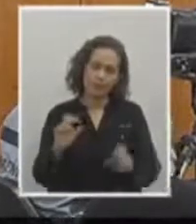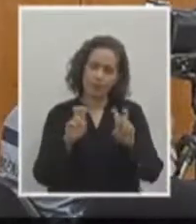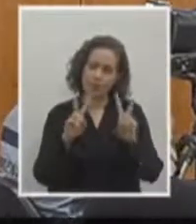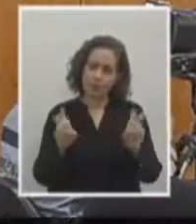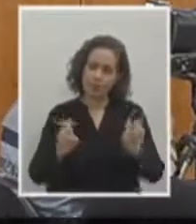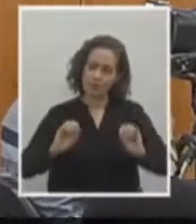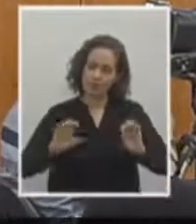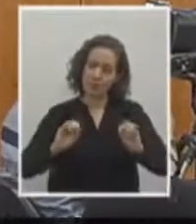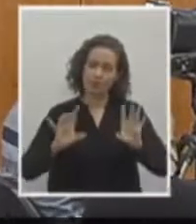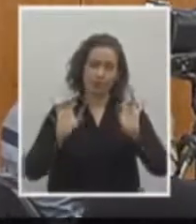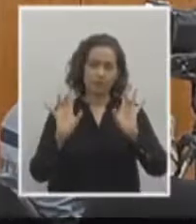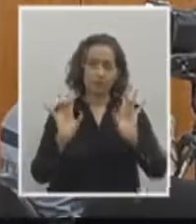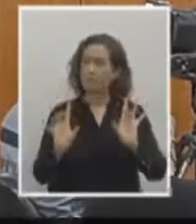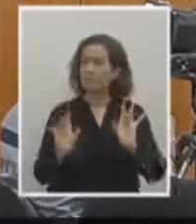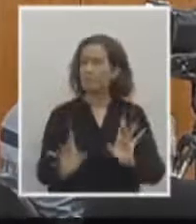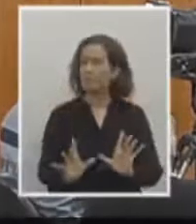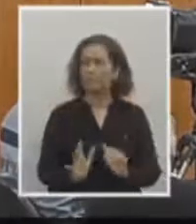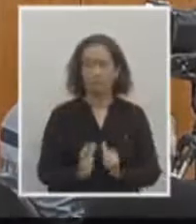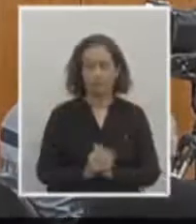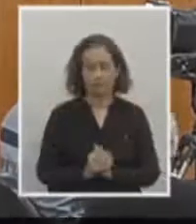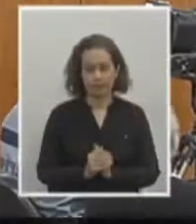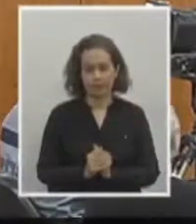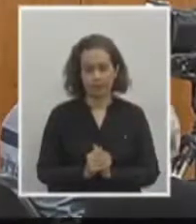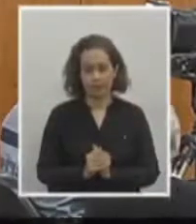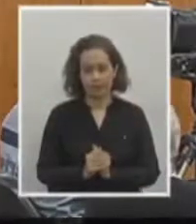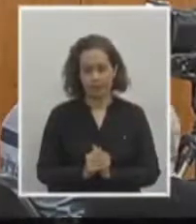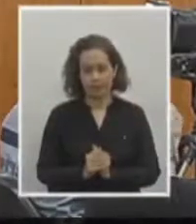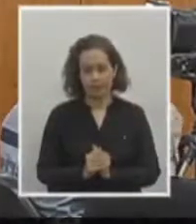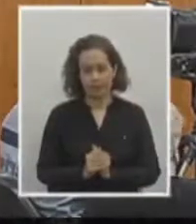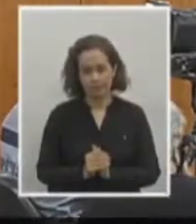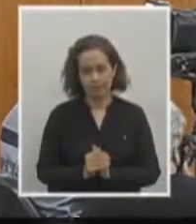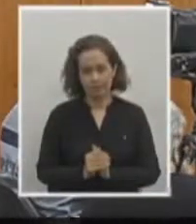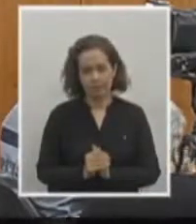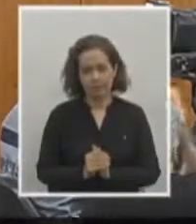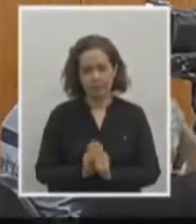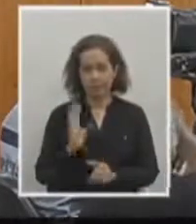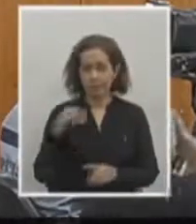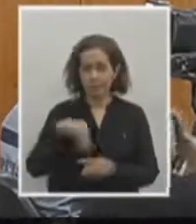educação especial dentro do nosso estado,